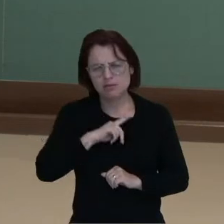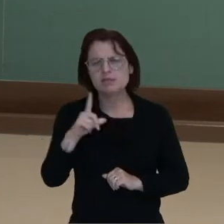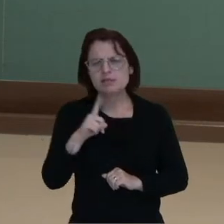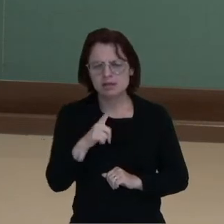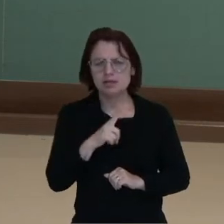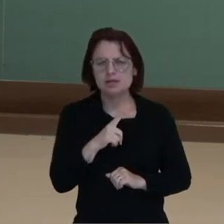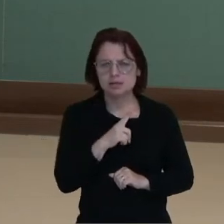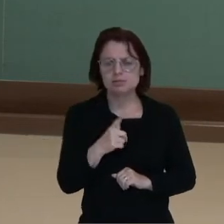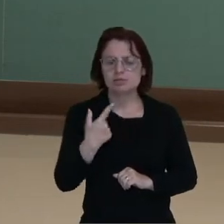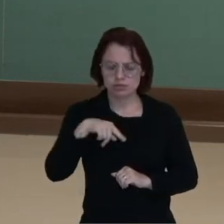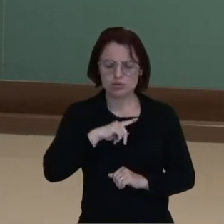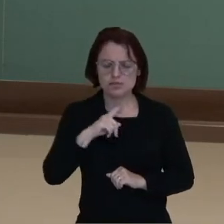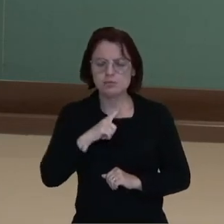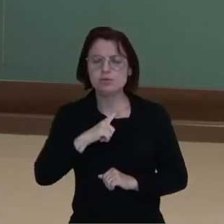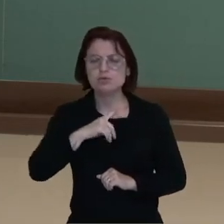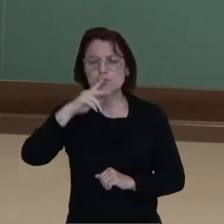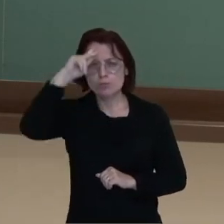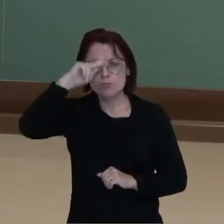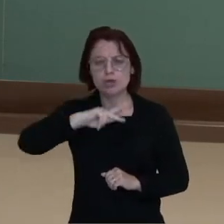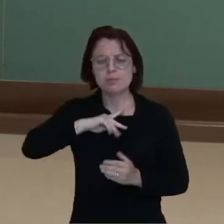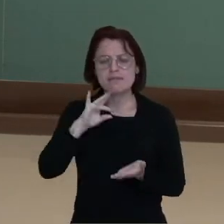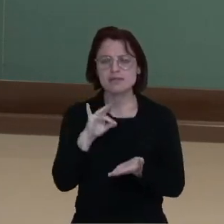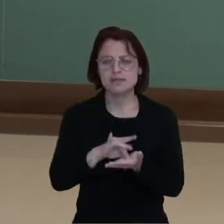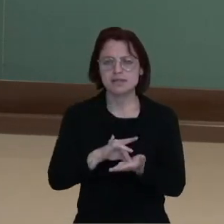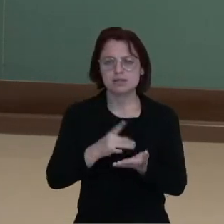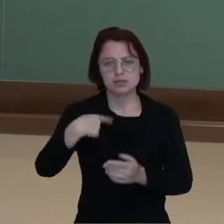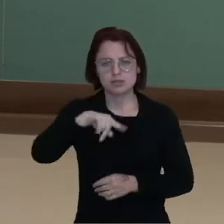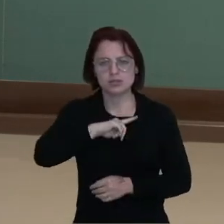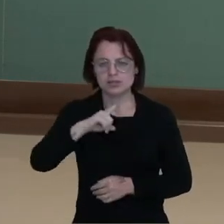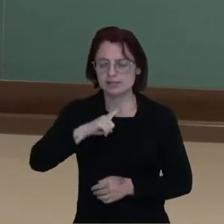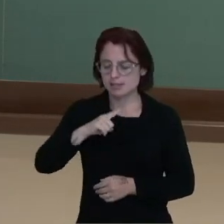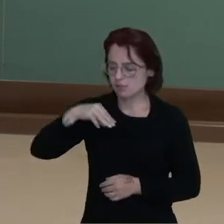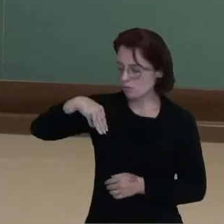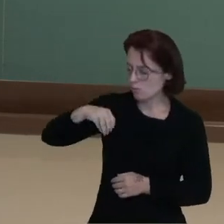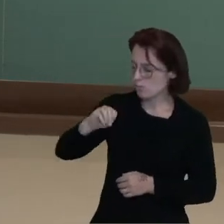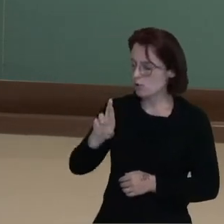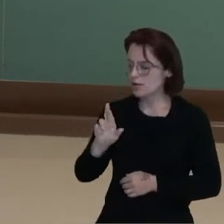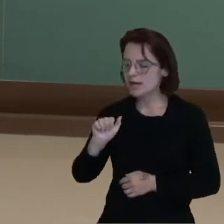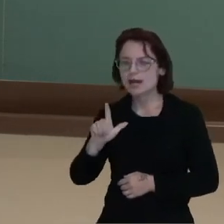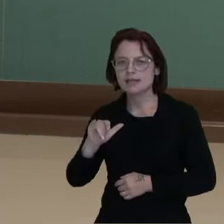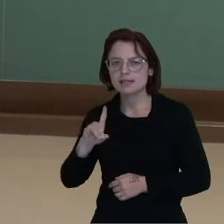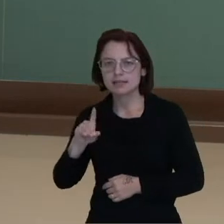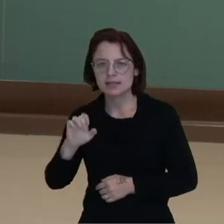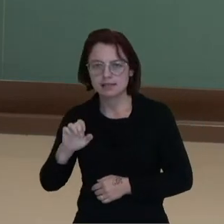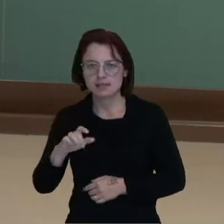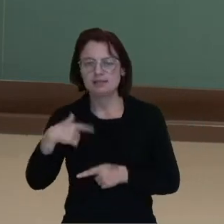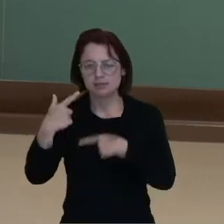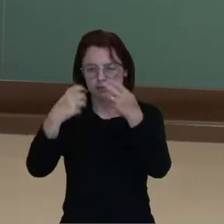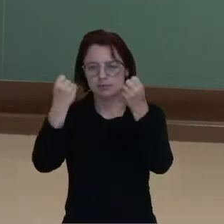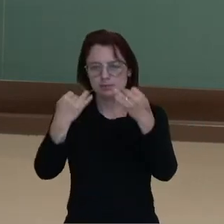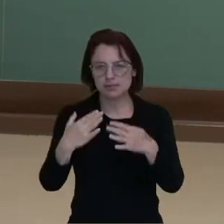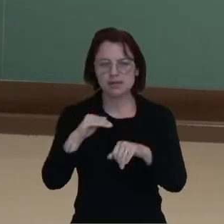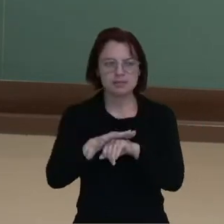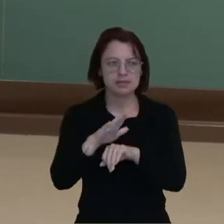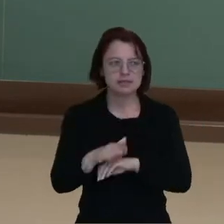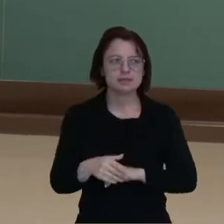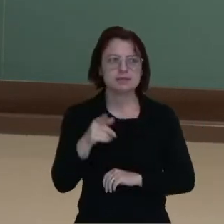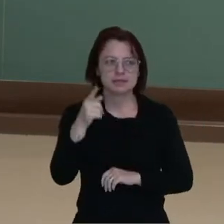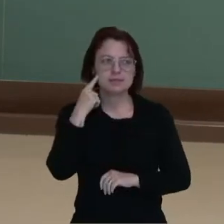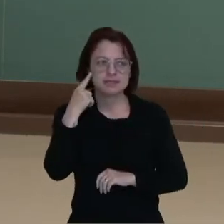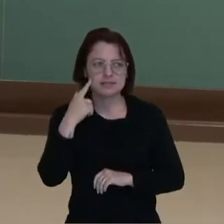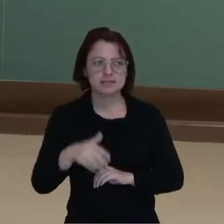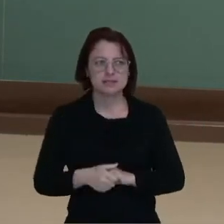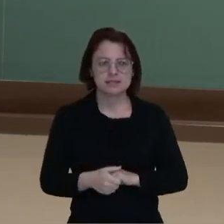temos nossas verdades, né? A nossa moralidade. Eu vou explicar um pouco melhor depois, mas já pense nisso,